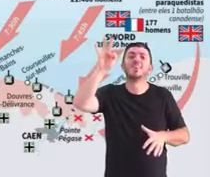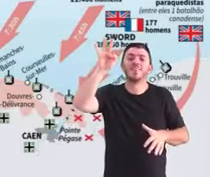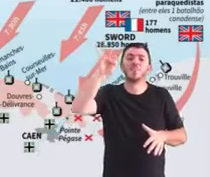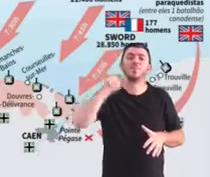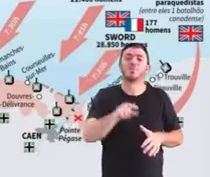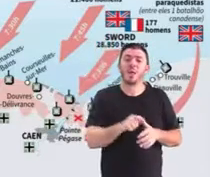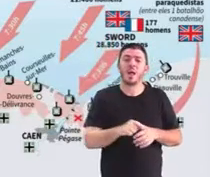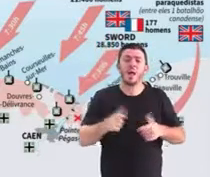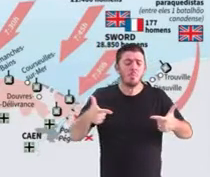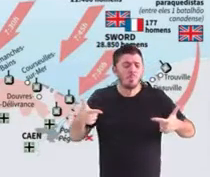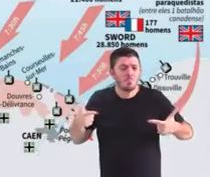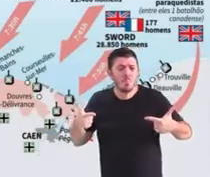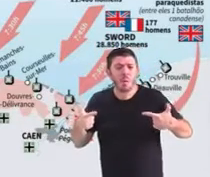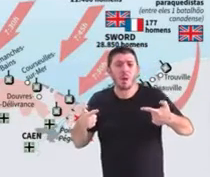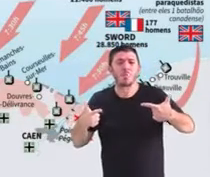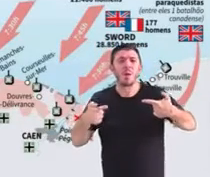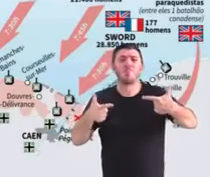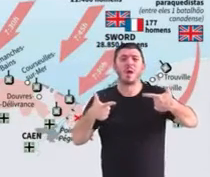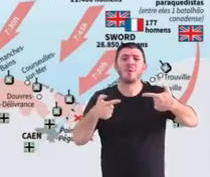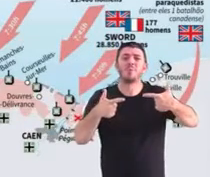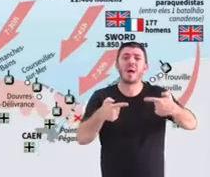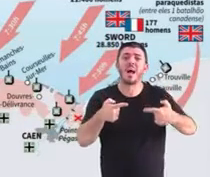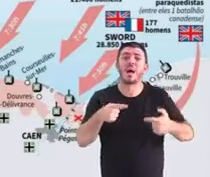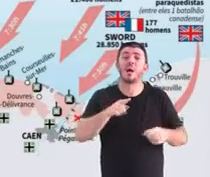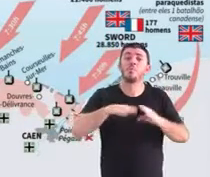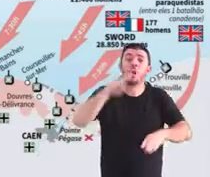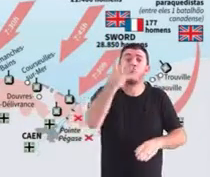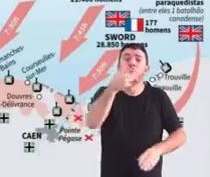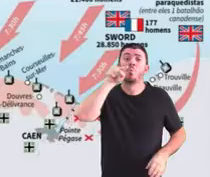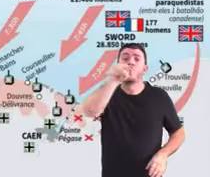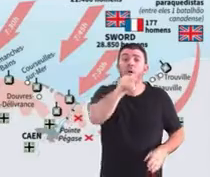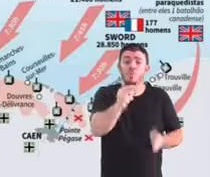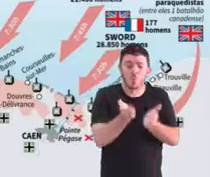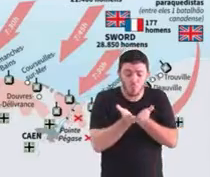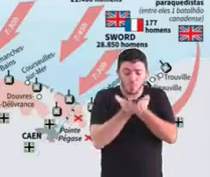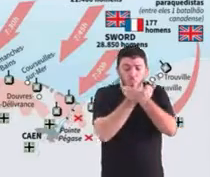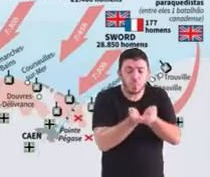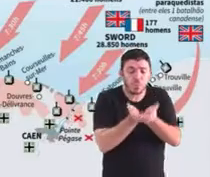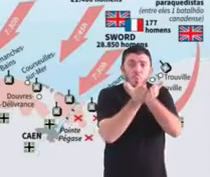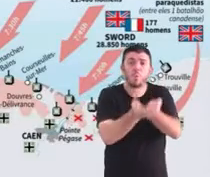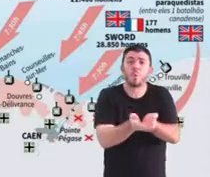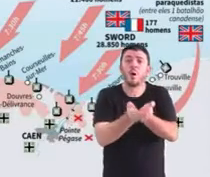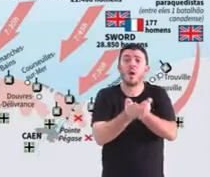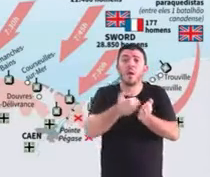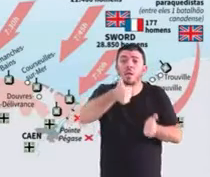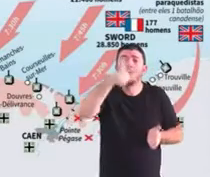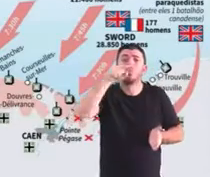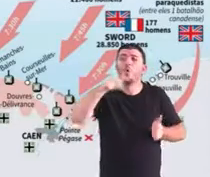ataque consistia na presença de mais de 4.000 navios, 12.000 aviões